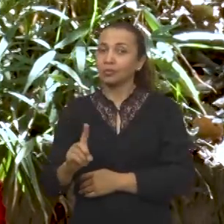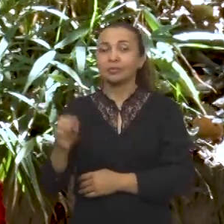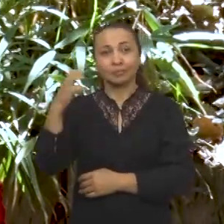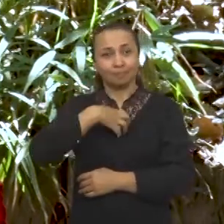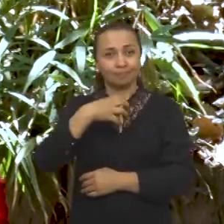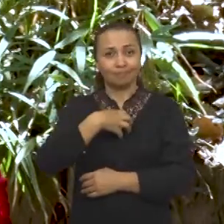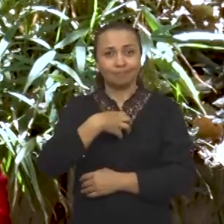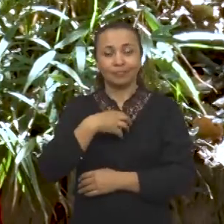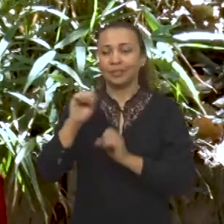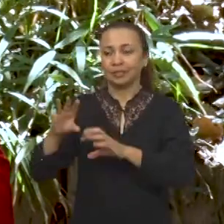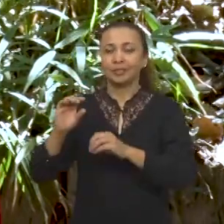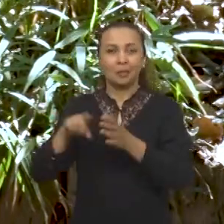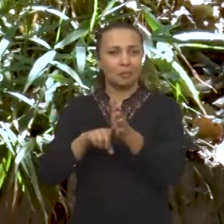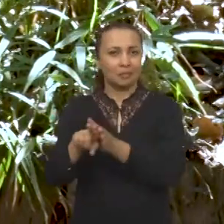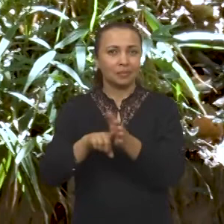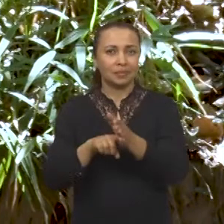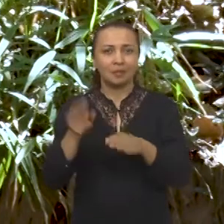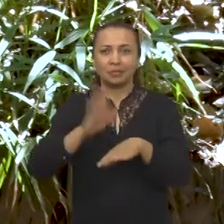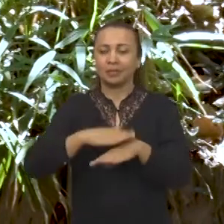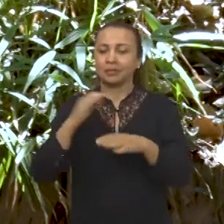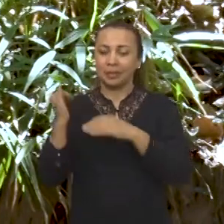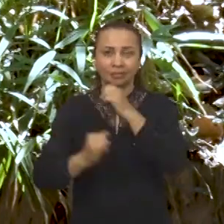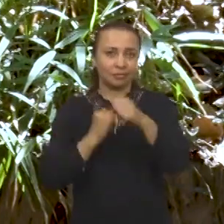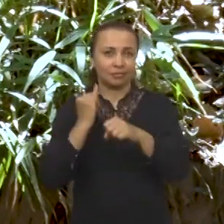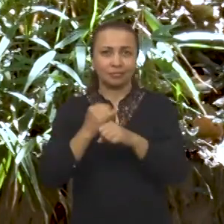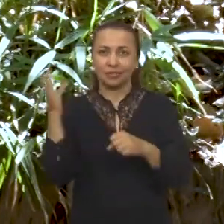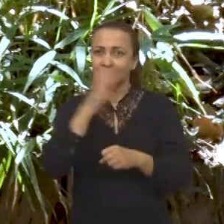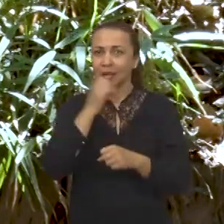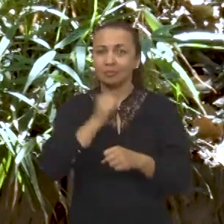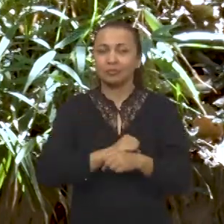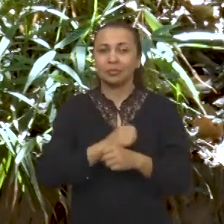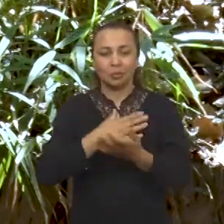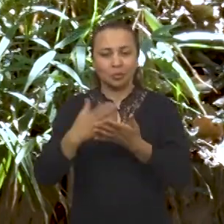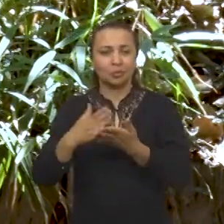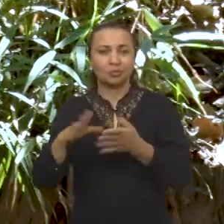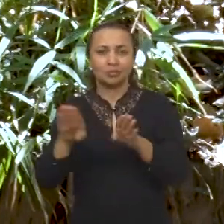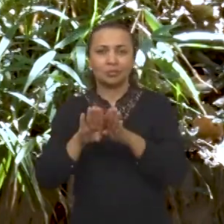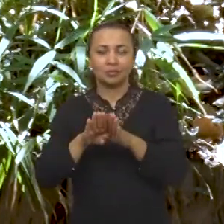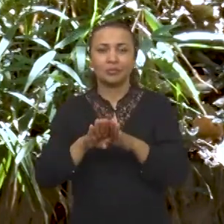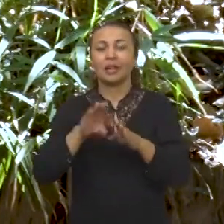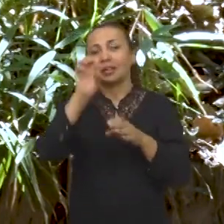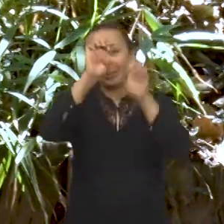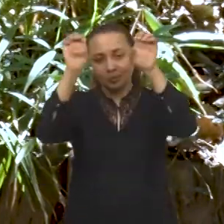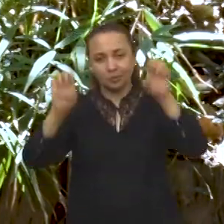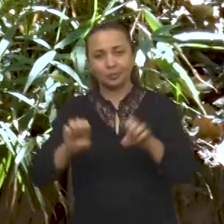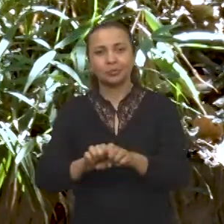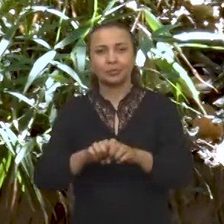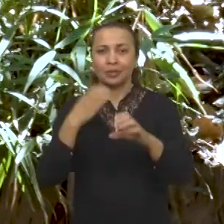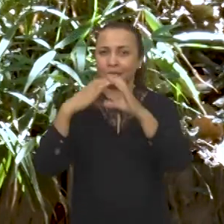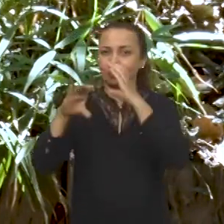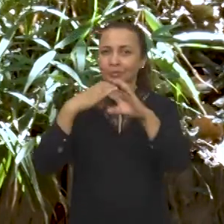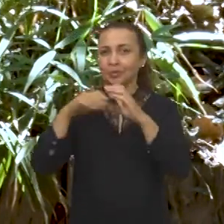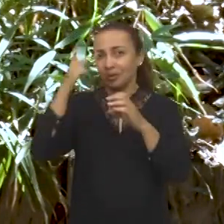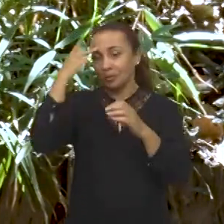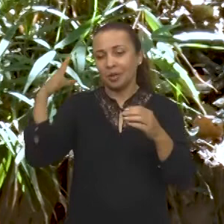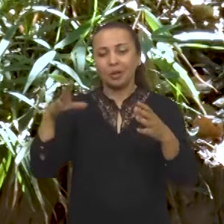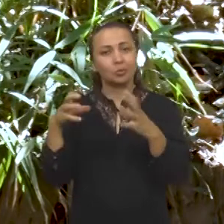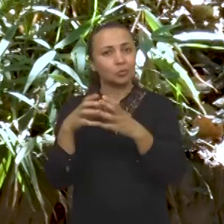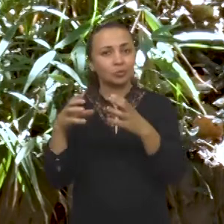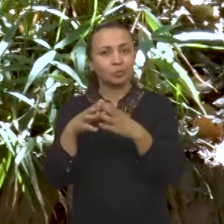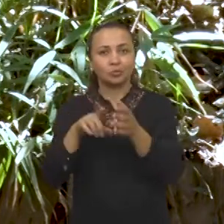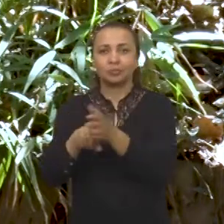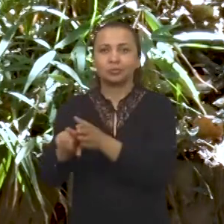Ensino e Pesquisa. Mais do que internet rápida, a iniciativa provê a infraestrutura de serviços de comunicação para os